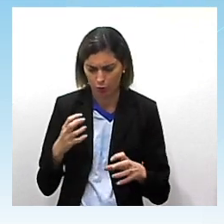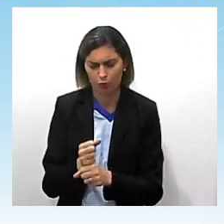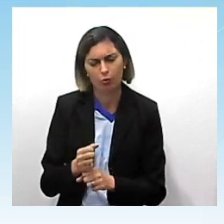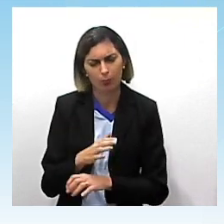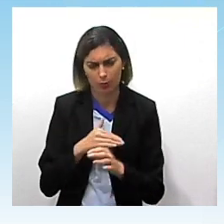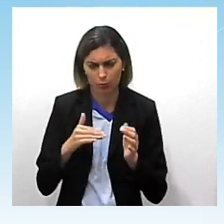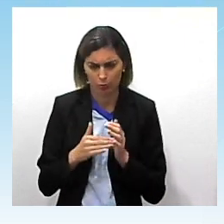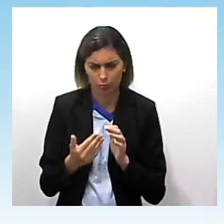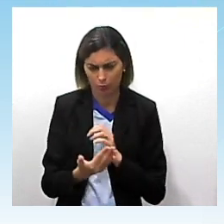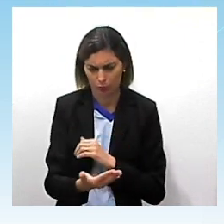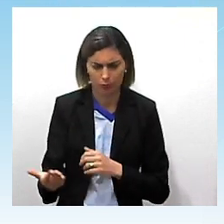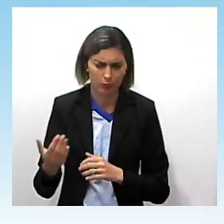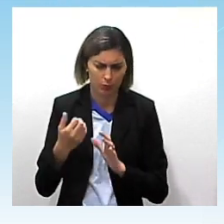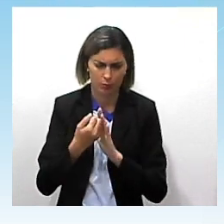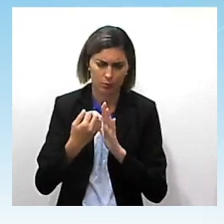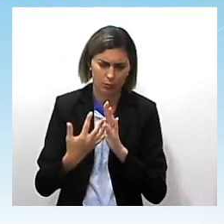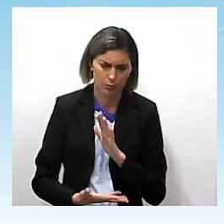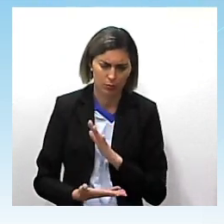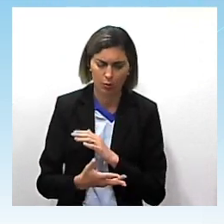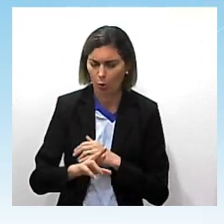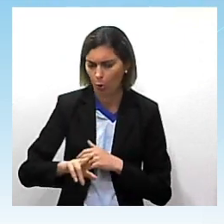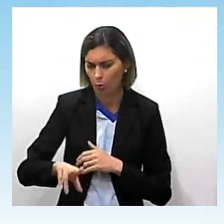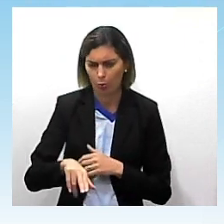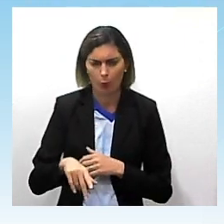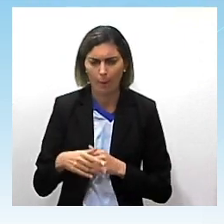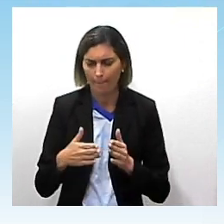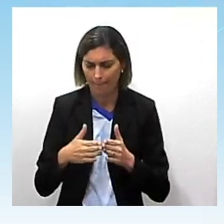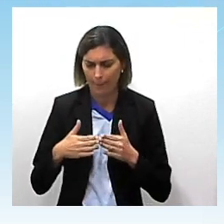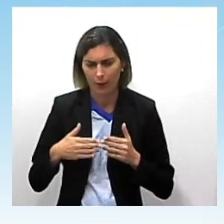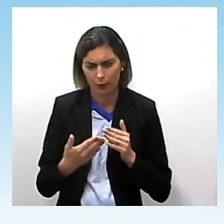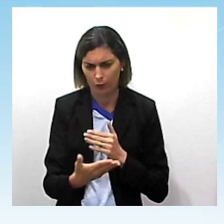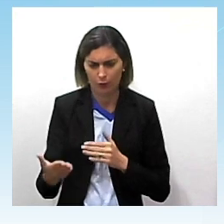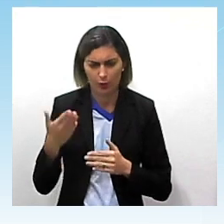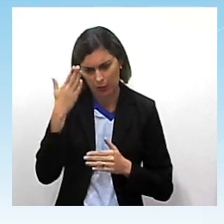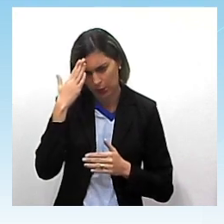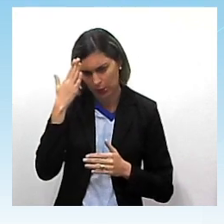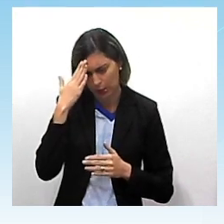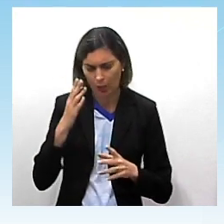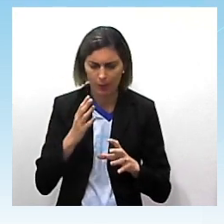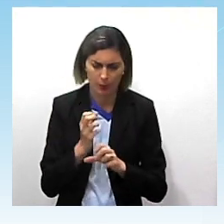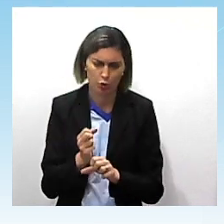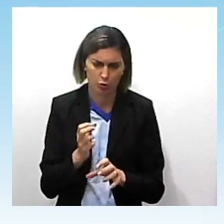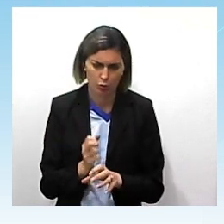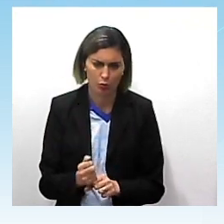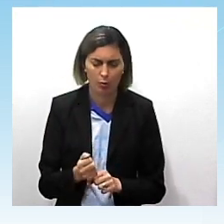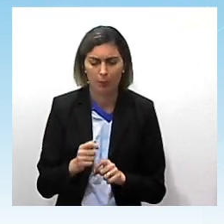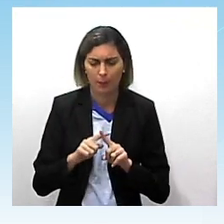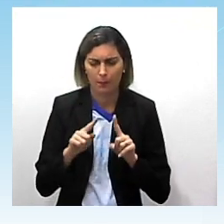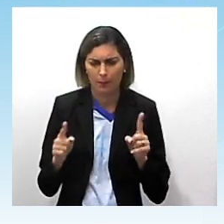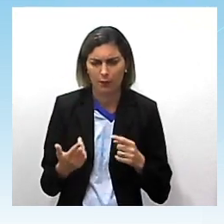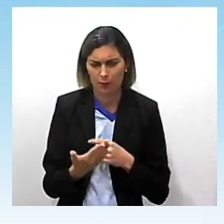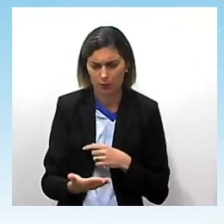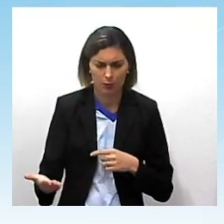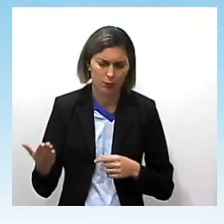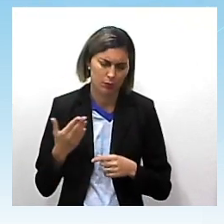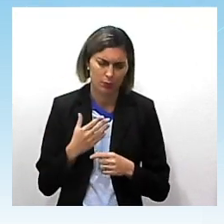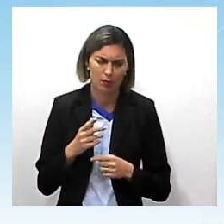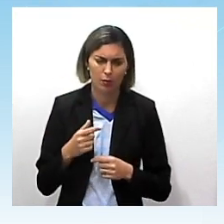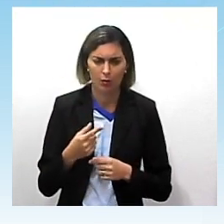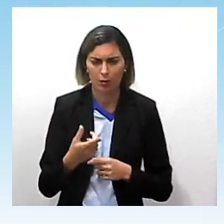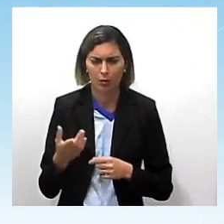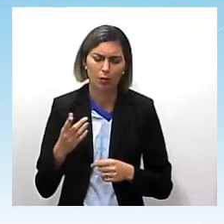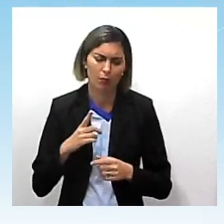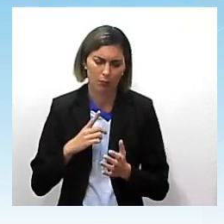tudo. Olha aqui, o descritor não pede que você saiba a soma de termos, mas nessa questão específica